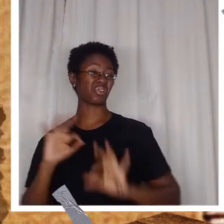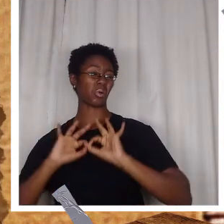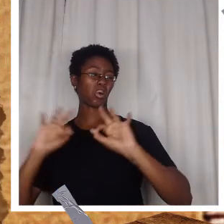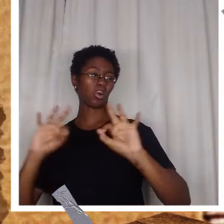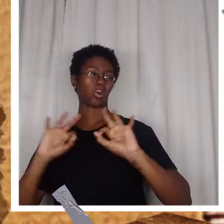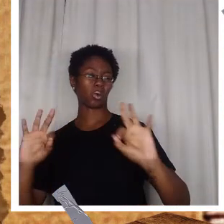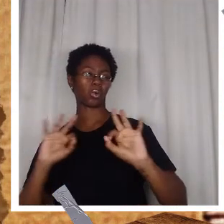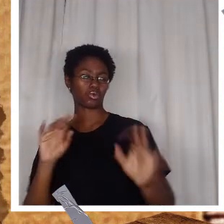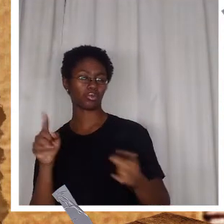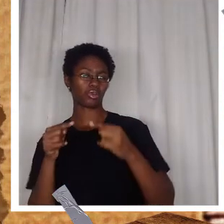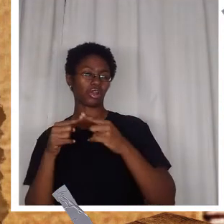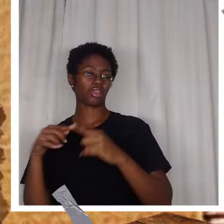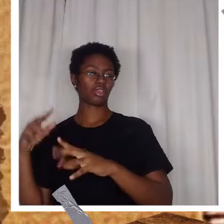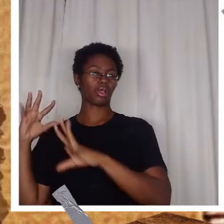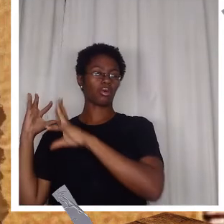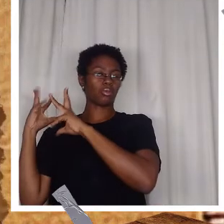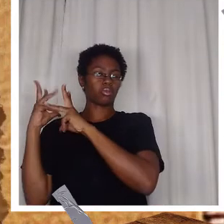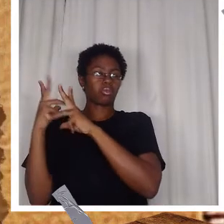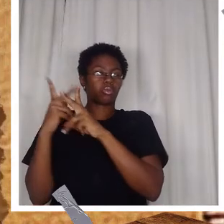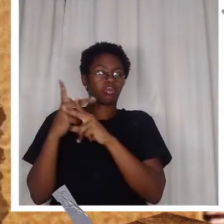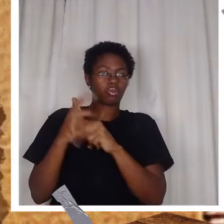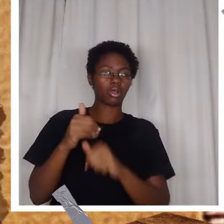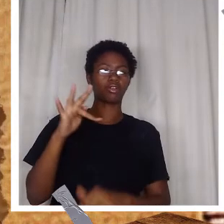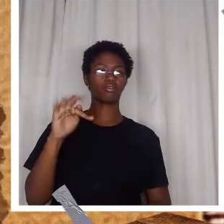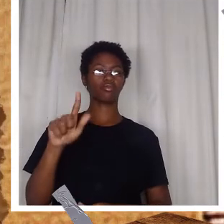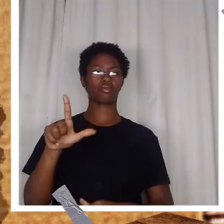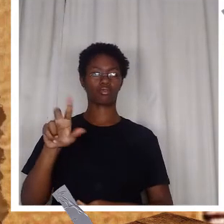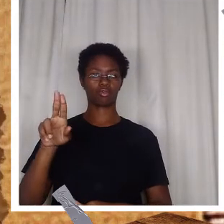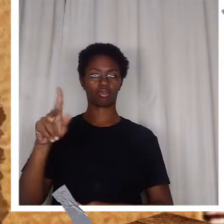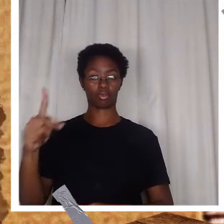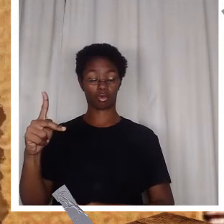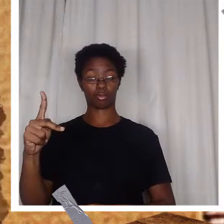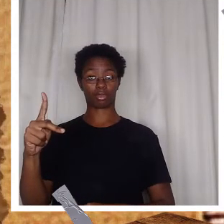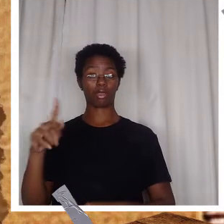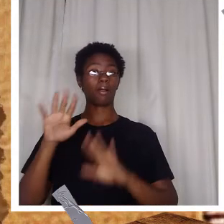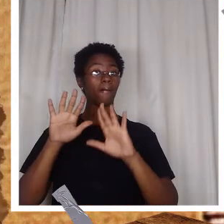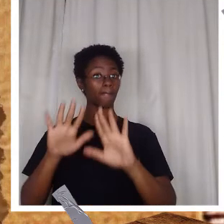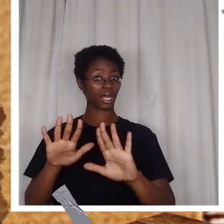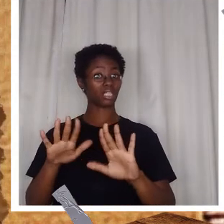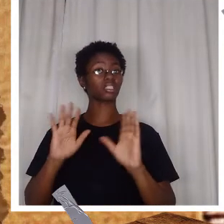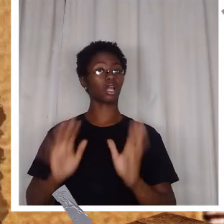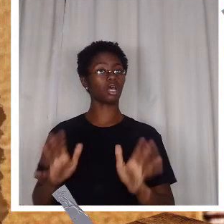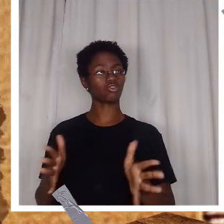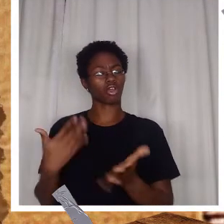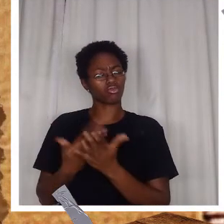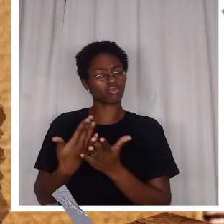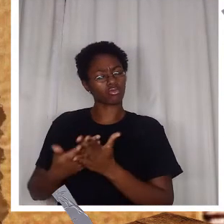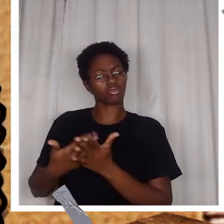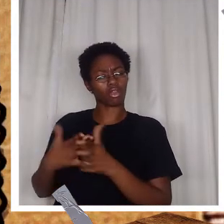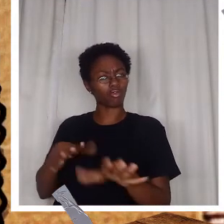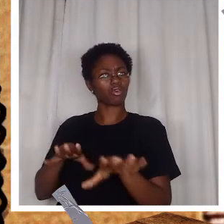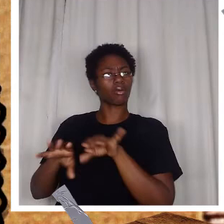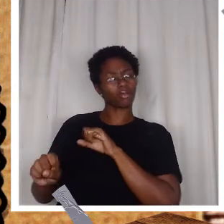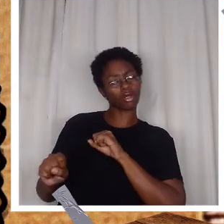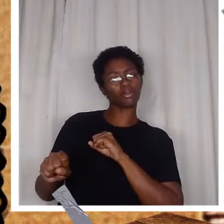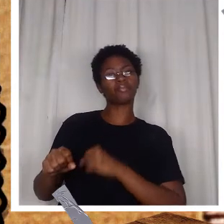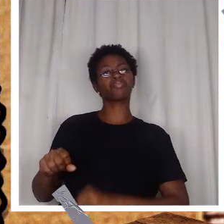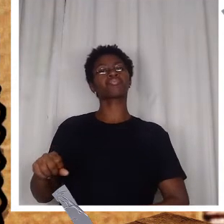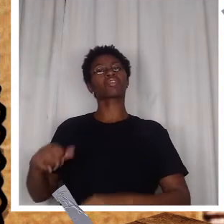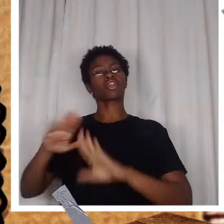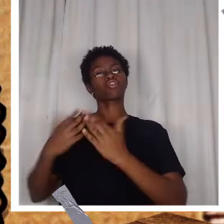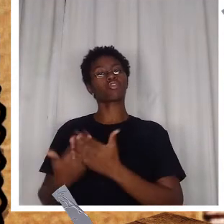Mas ela chegou ao laboratório com uma enorme bagagem, depois de passar pela Escola de TV e Cinema de Munique e